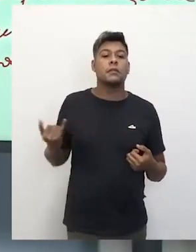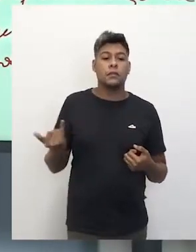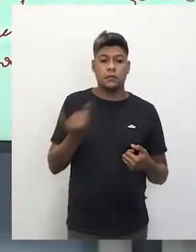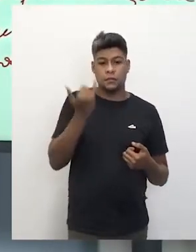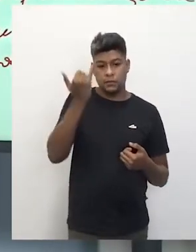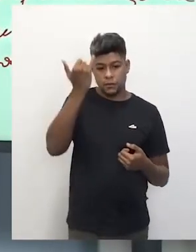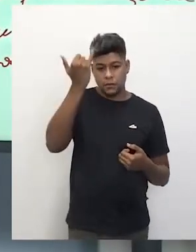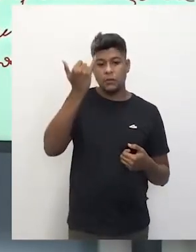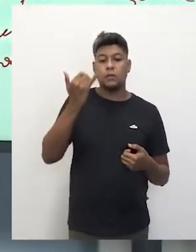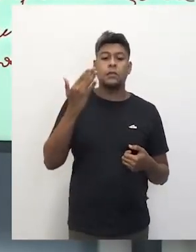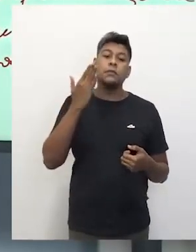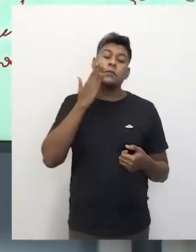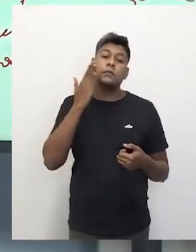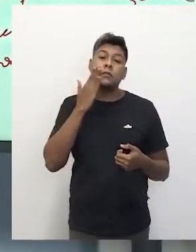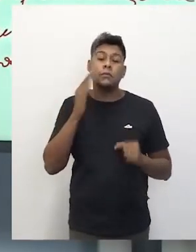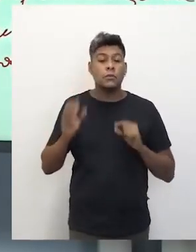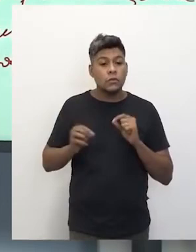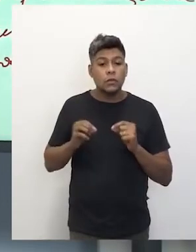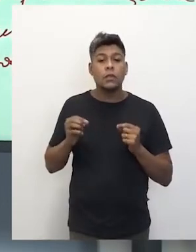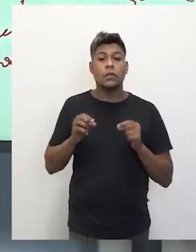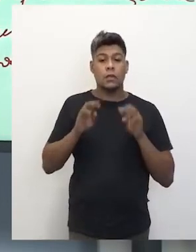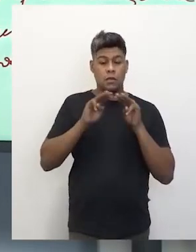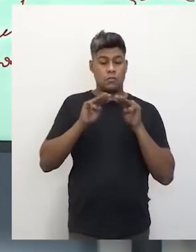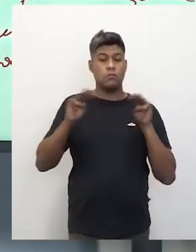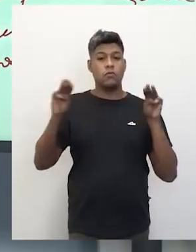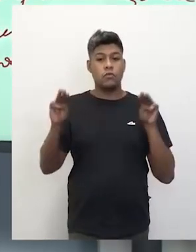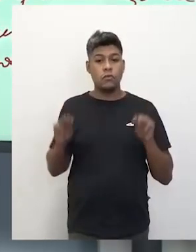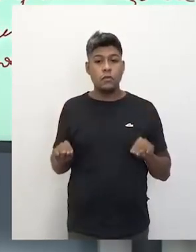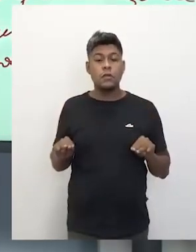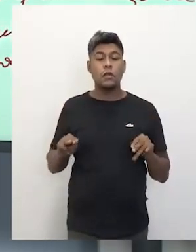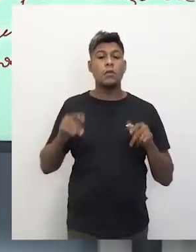tá? E é lógico que, né, os museus aí, as